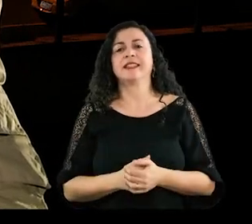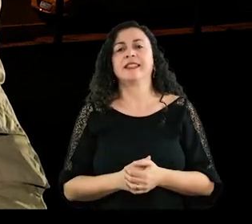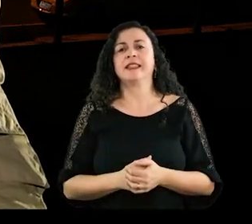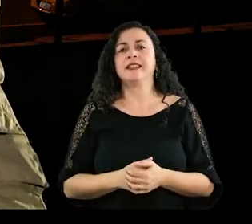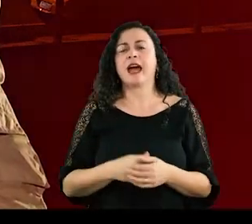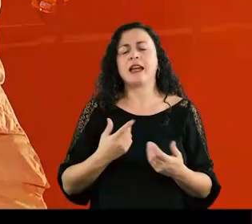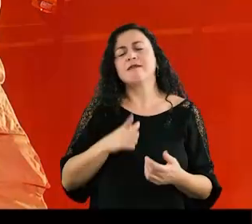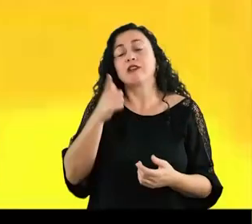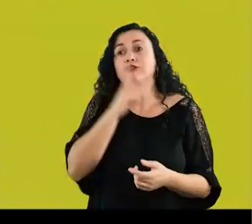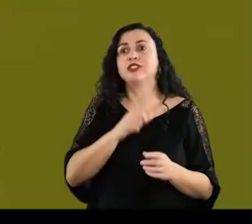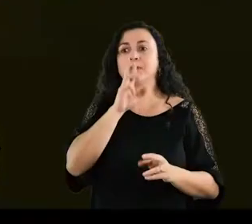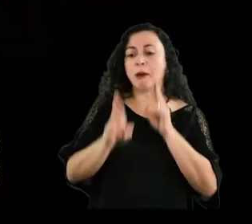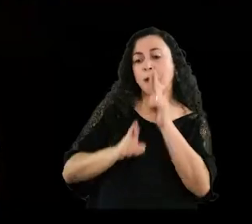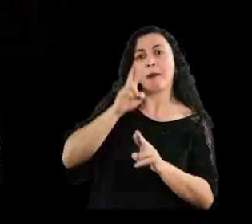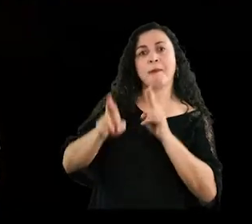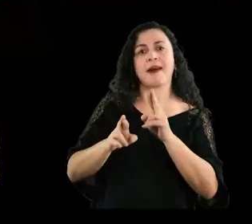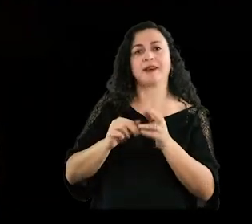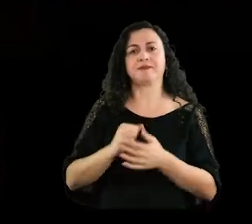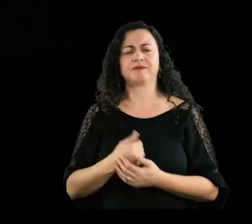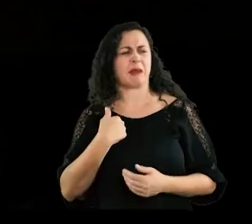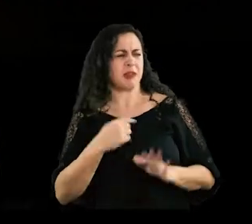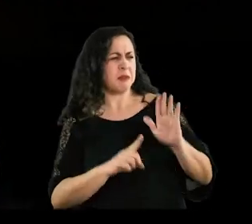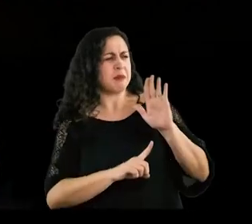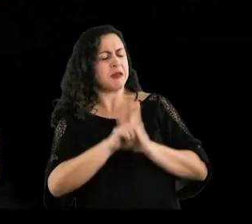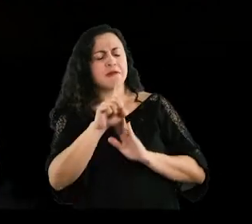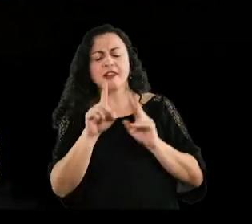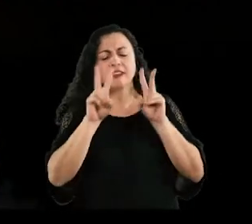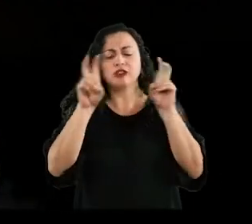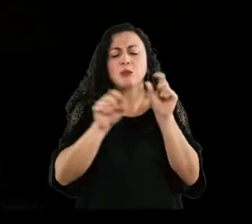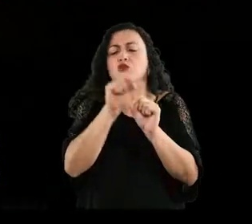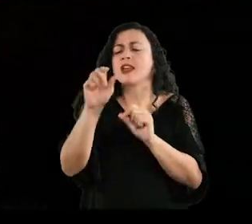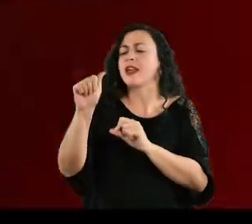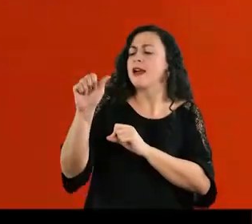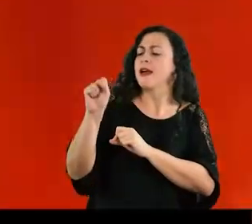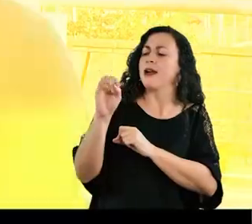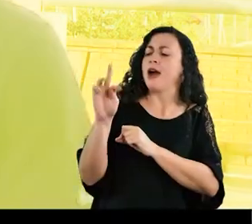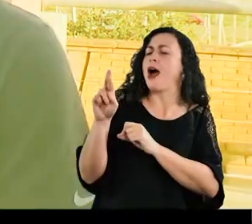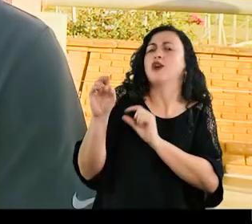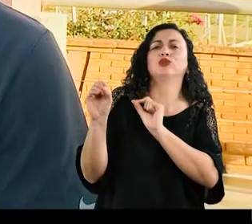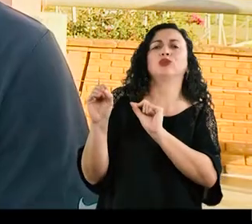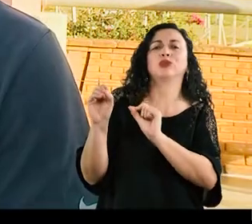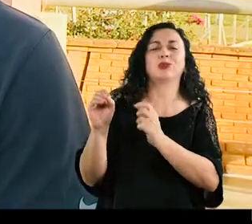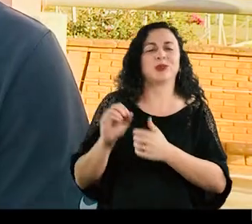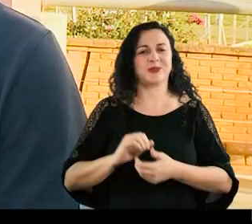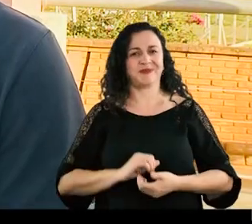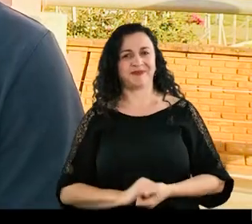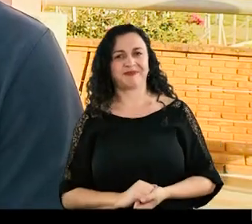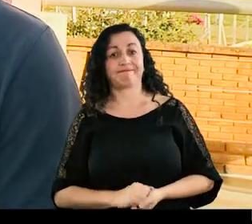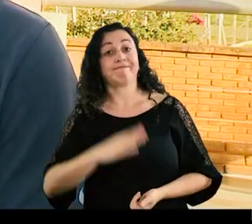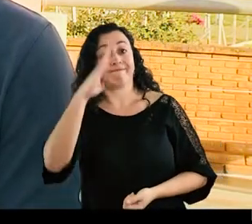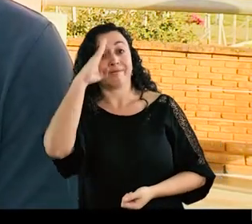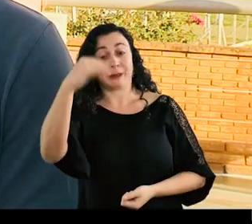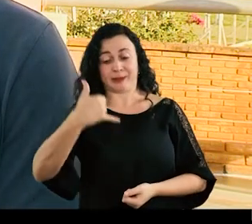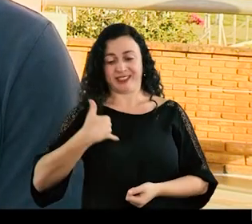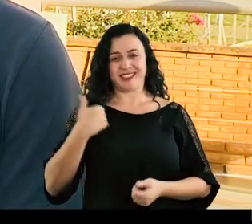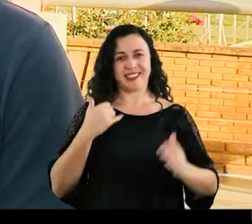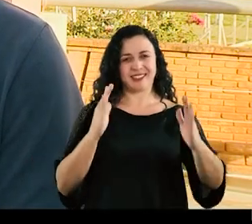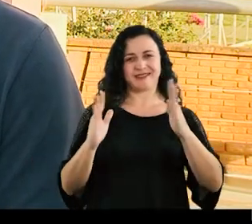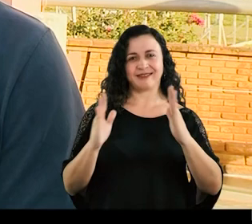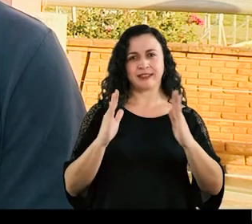essas respostas. Mas eu fiz a pergunta sobre o que é o astro? Principalmente para essa faixa etária,